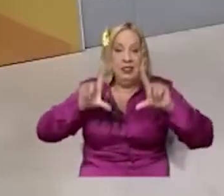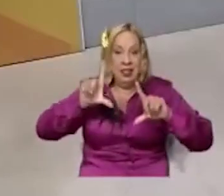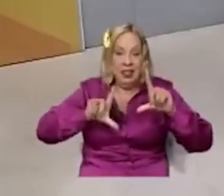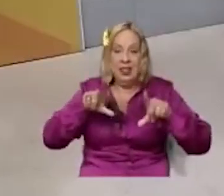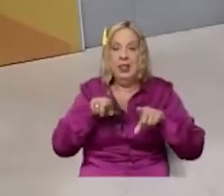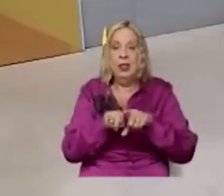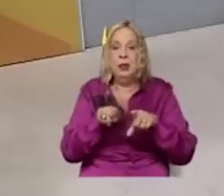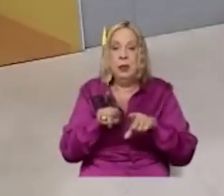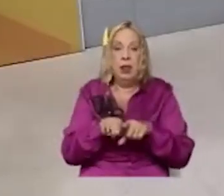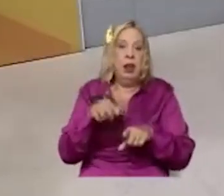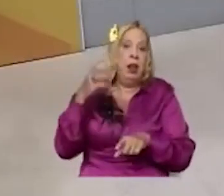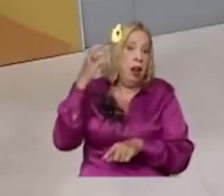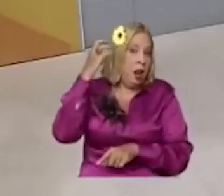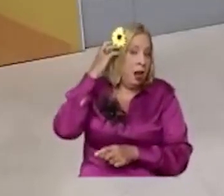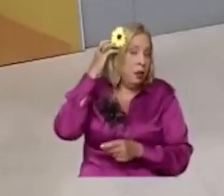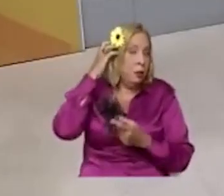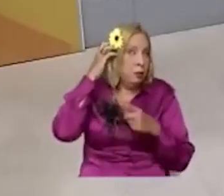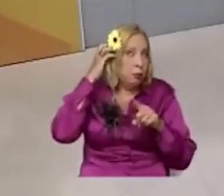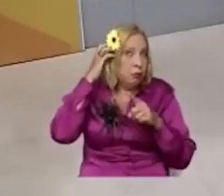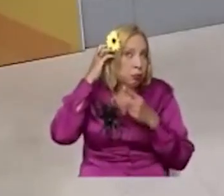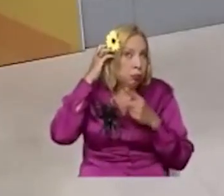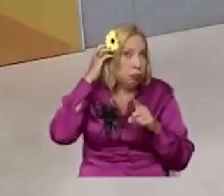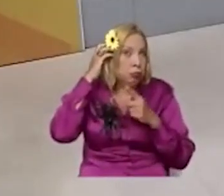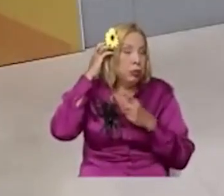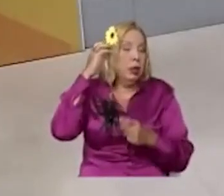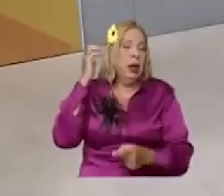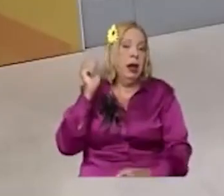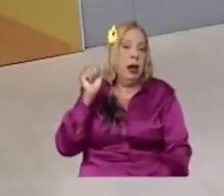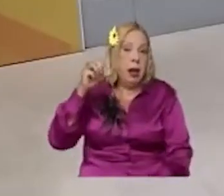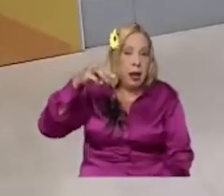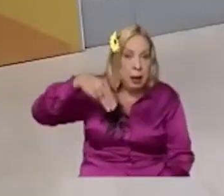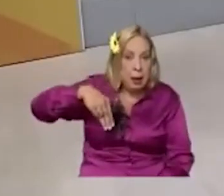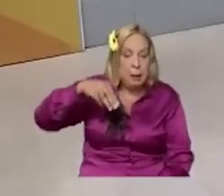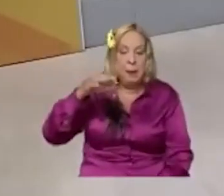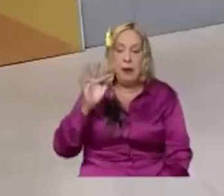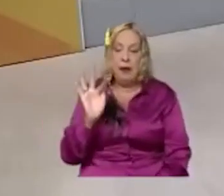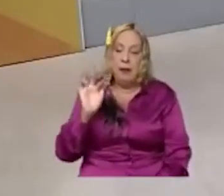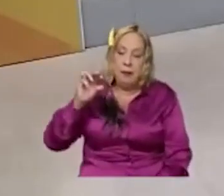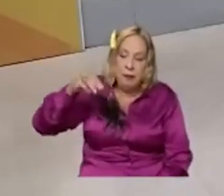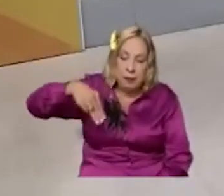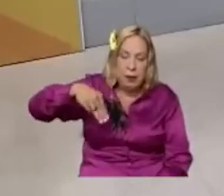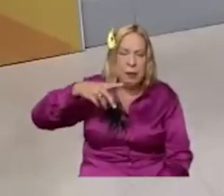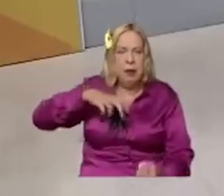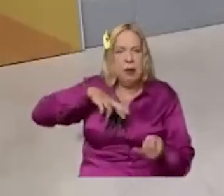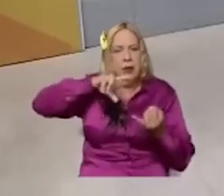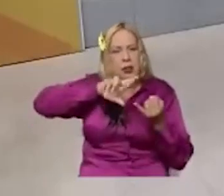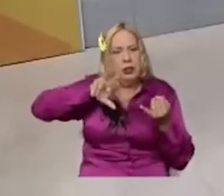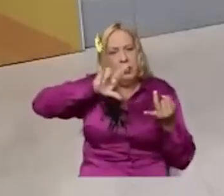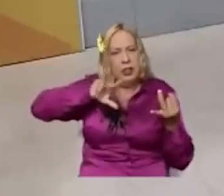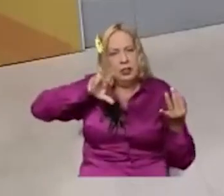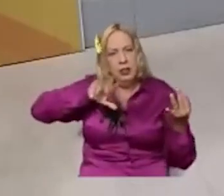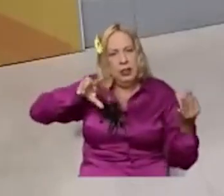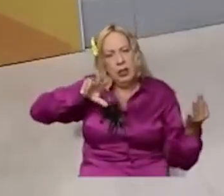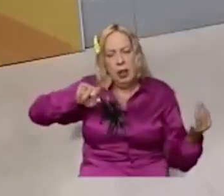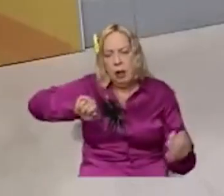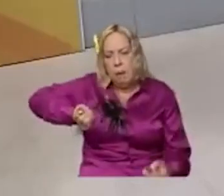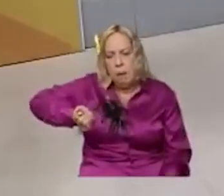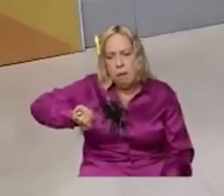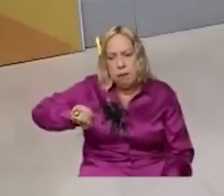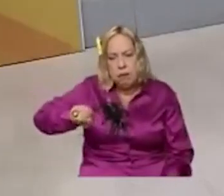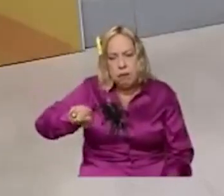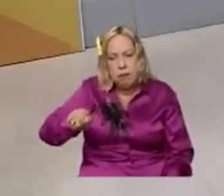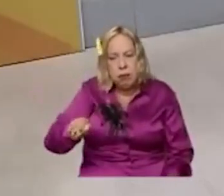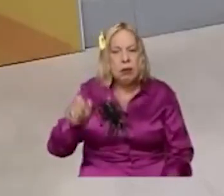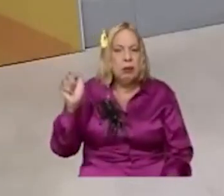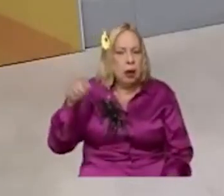mas também pelas rádios, tá bom? Nossa rede de rádio, Xodó, Xingó, Eldorado e Rio FM. Você